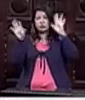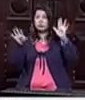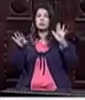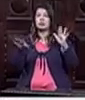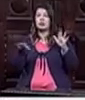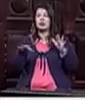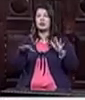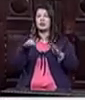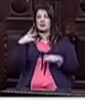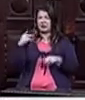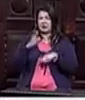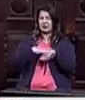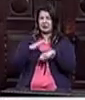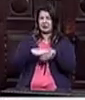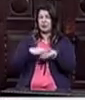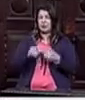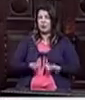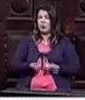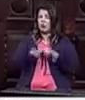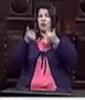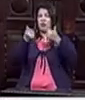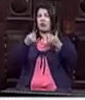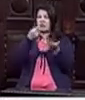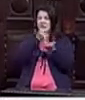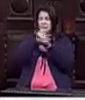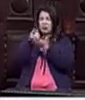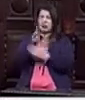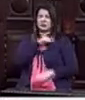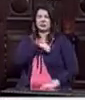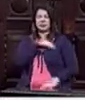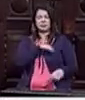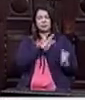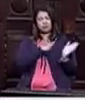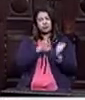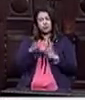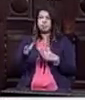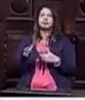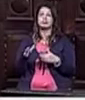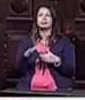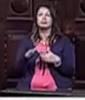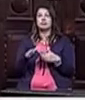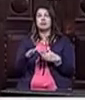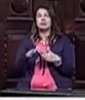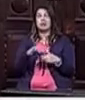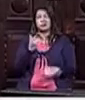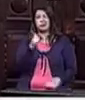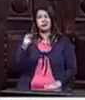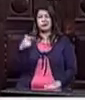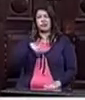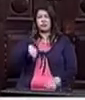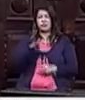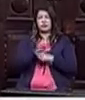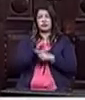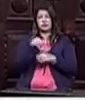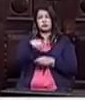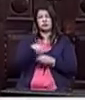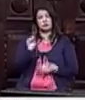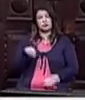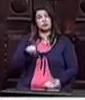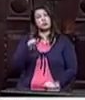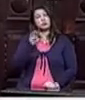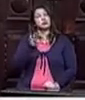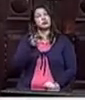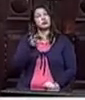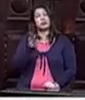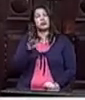equilibrado, um governo que melhorasse a arrecadação, que pagasse o servidor em dia, mesmo fazendo oposição, votaríamos a favor. Mas não é isso que